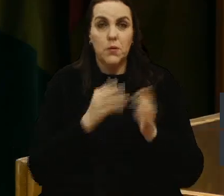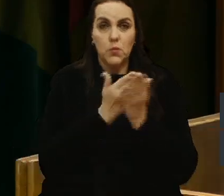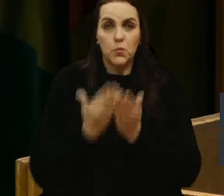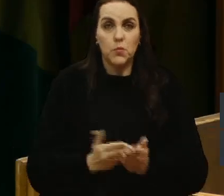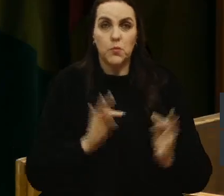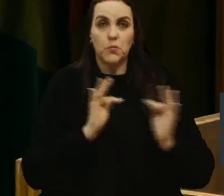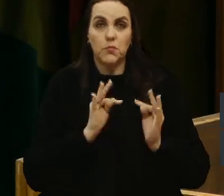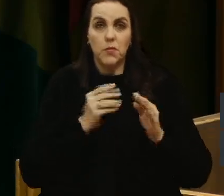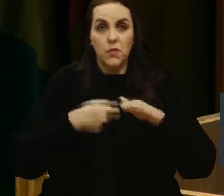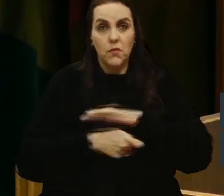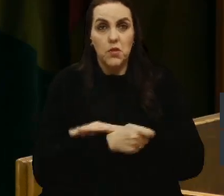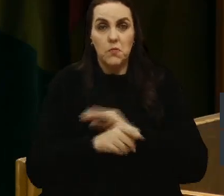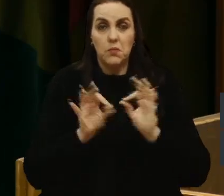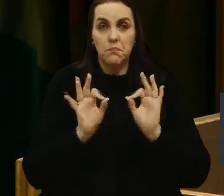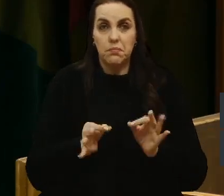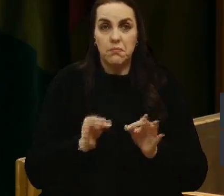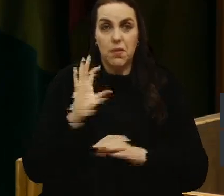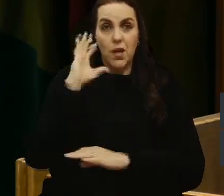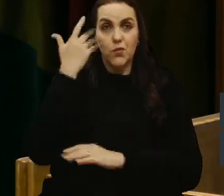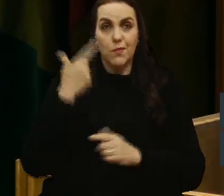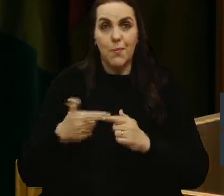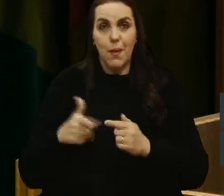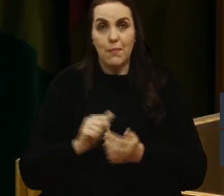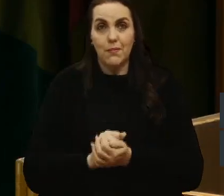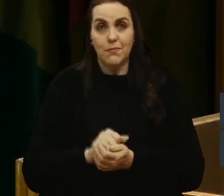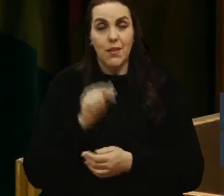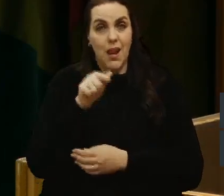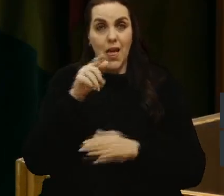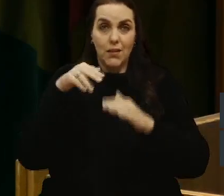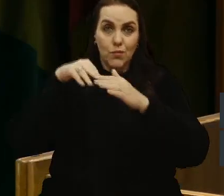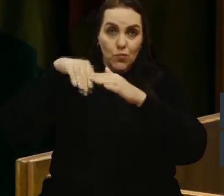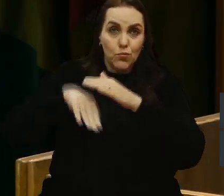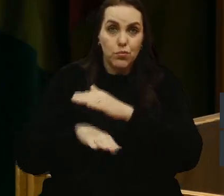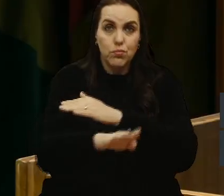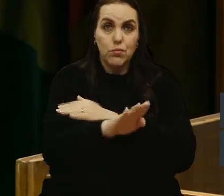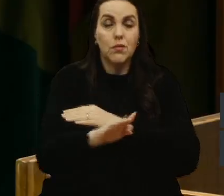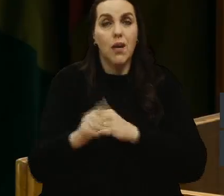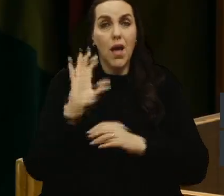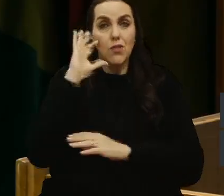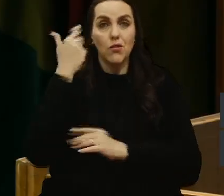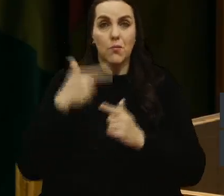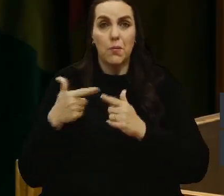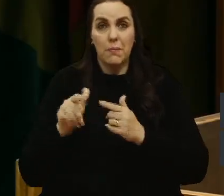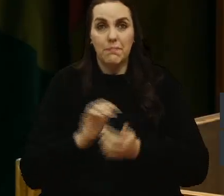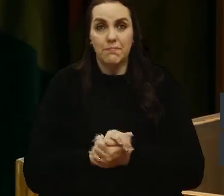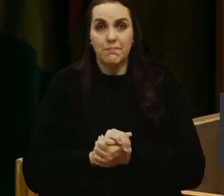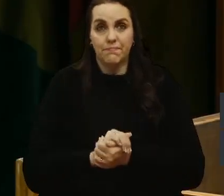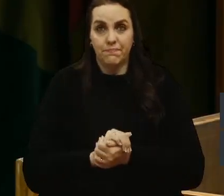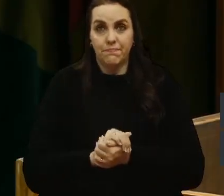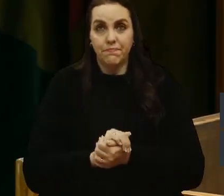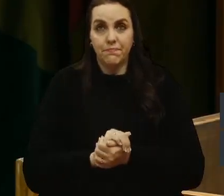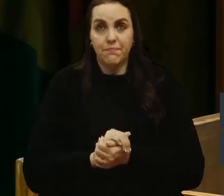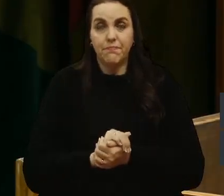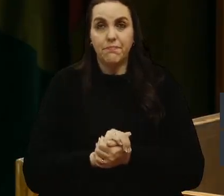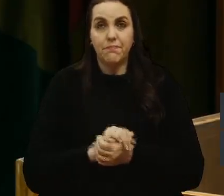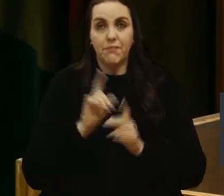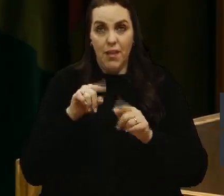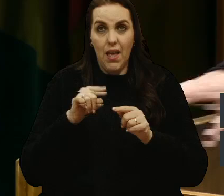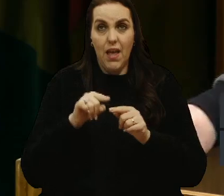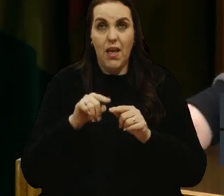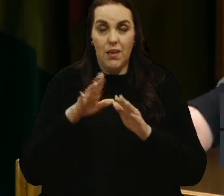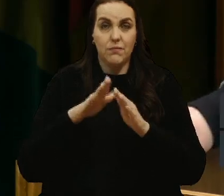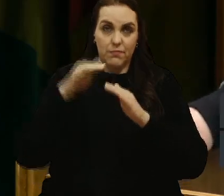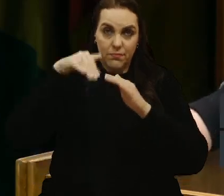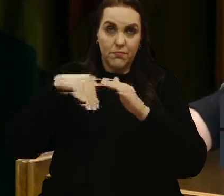um investimento naquilo que resolve o problema. Ali uma trincheira teria resolvido o problema. A gente faz uma redução,